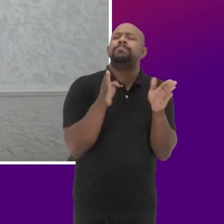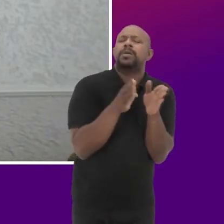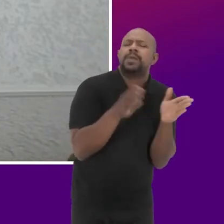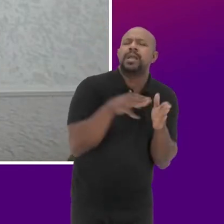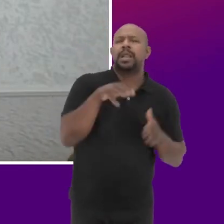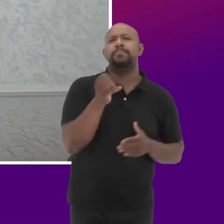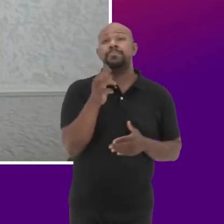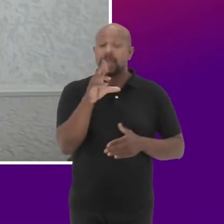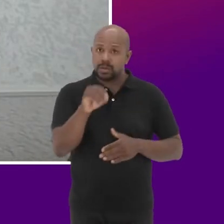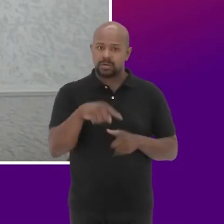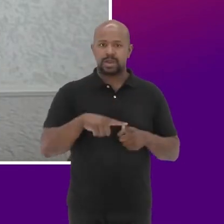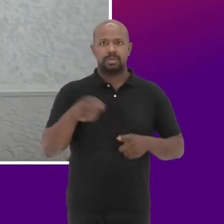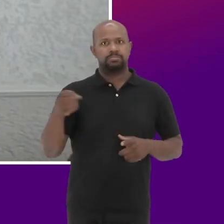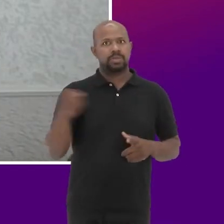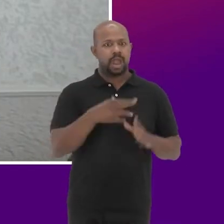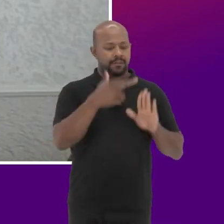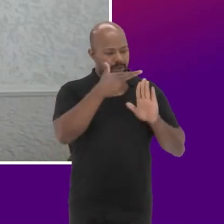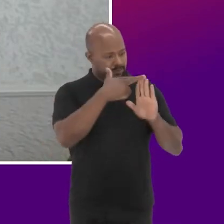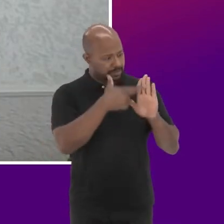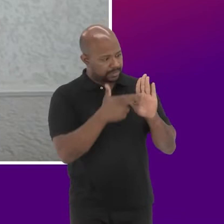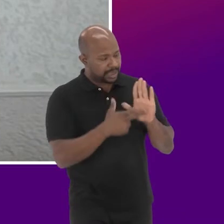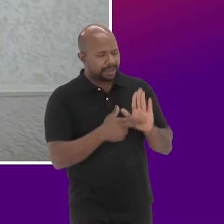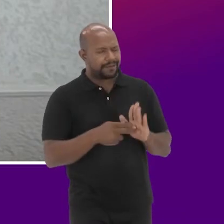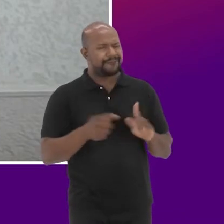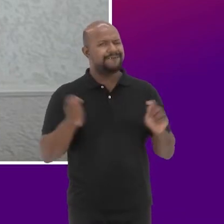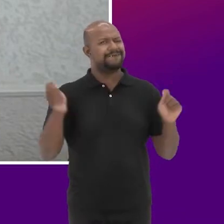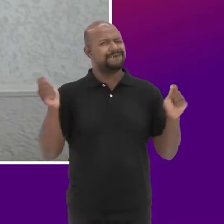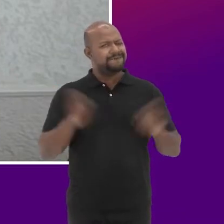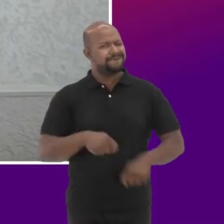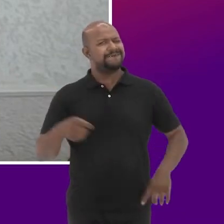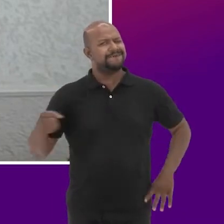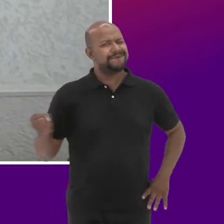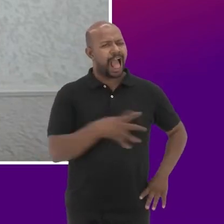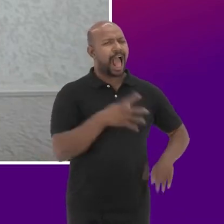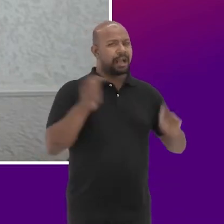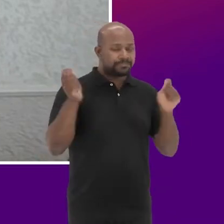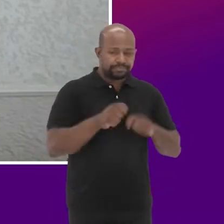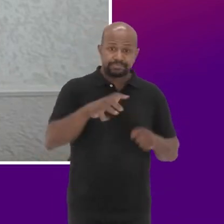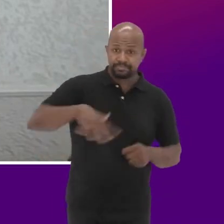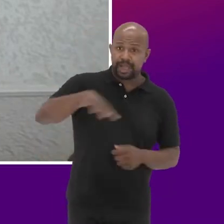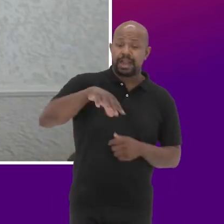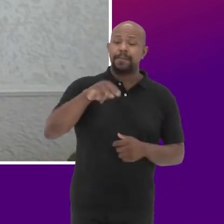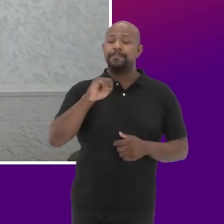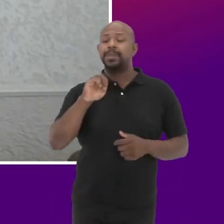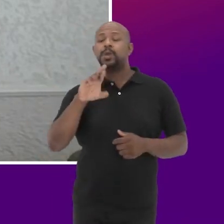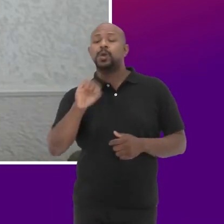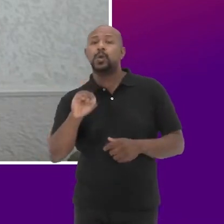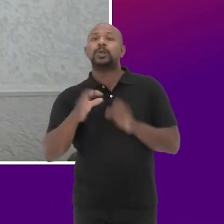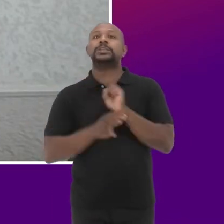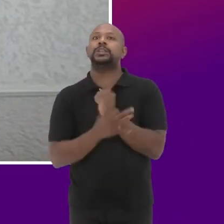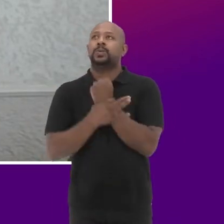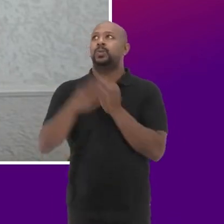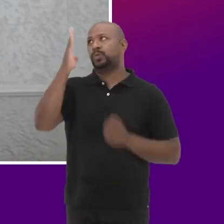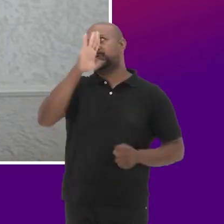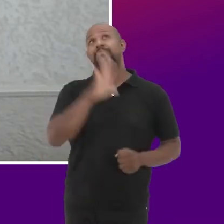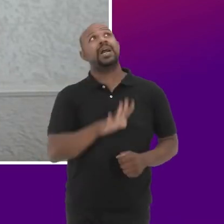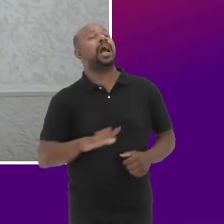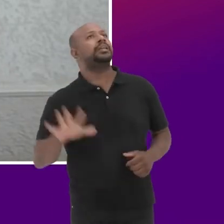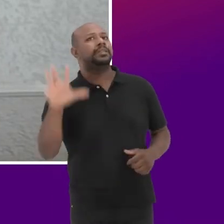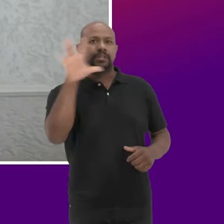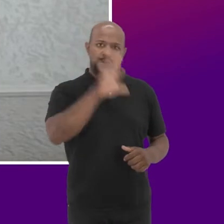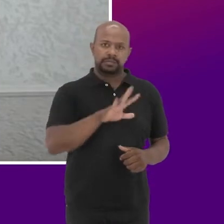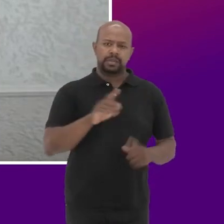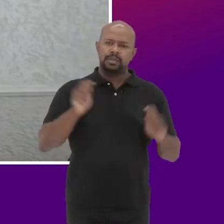empresas. Essa nova regulação trouxe novas possibilidades para o mercado de microseguros no Brasil, com